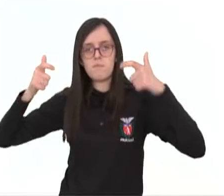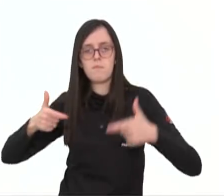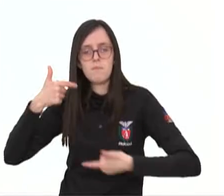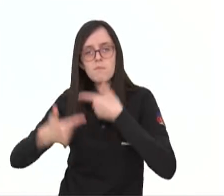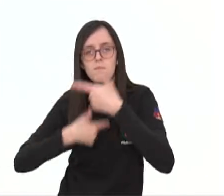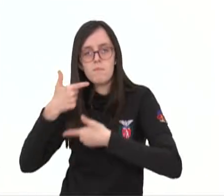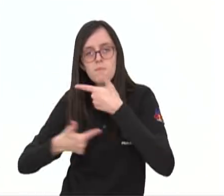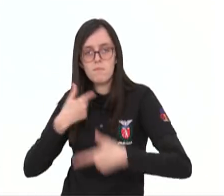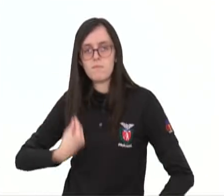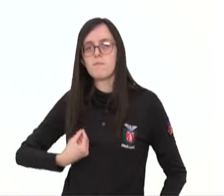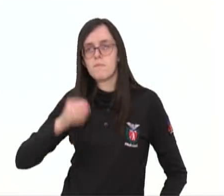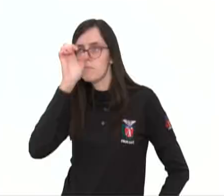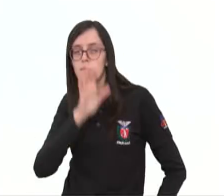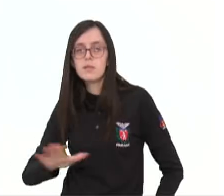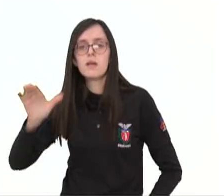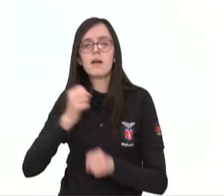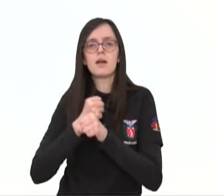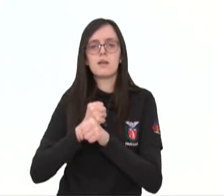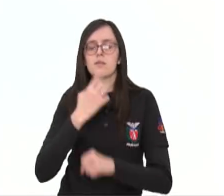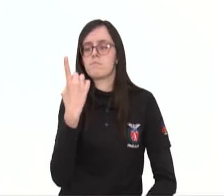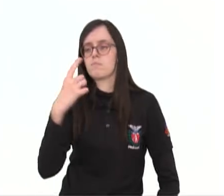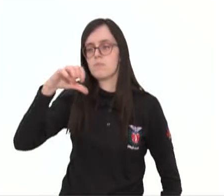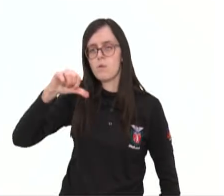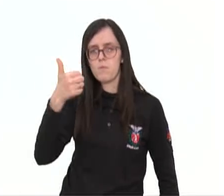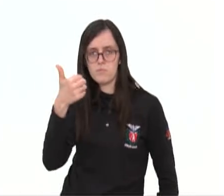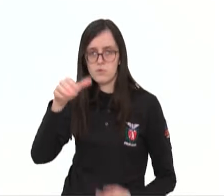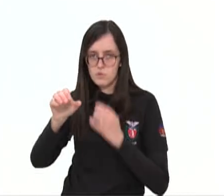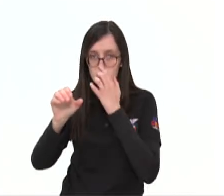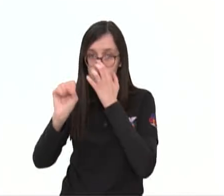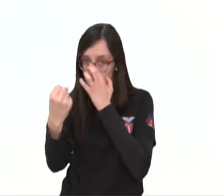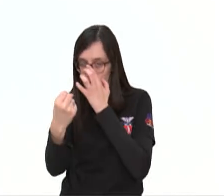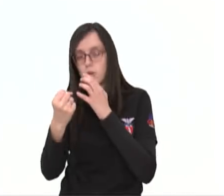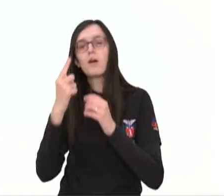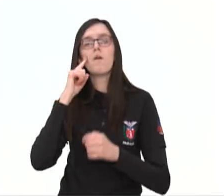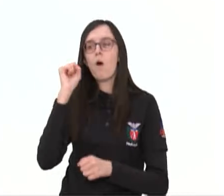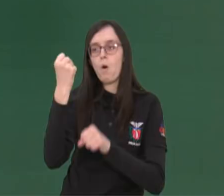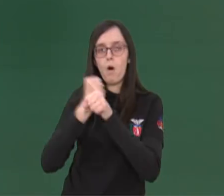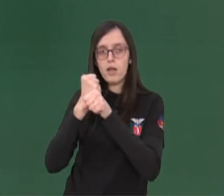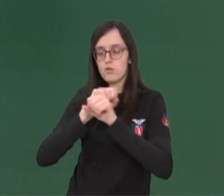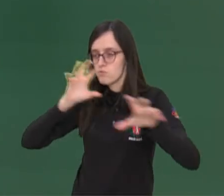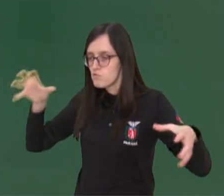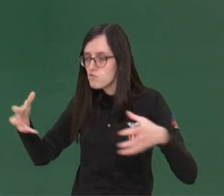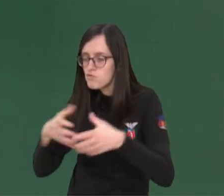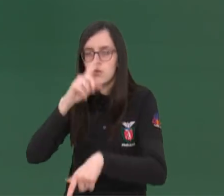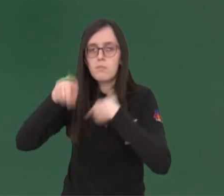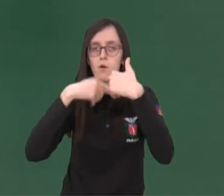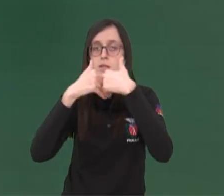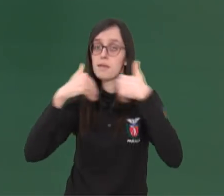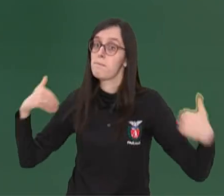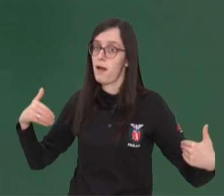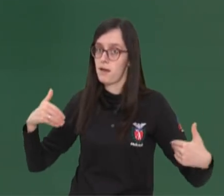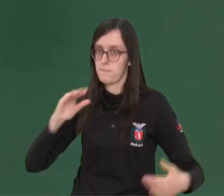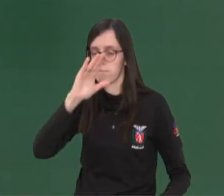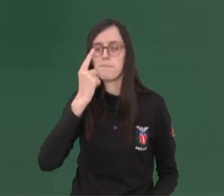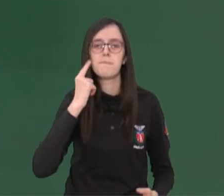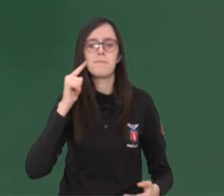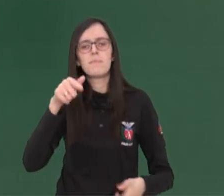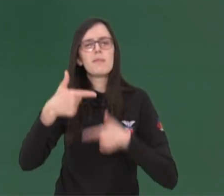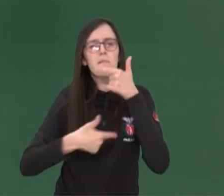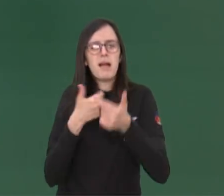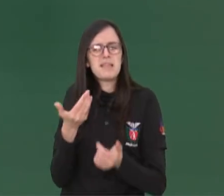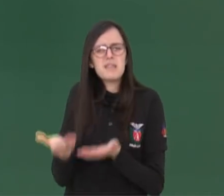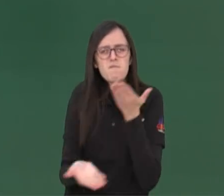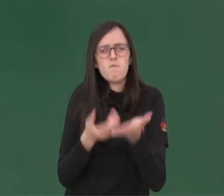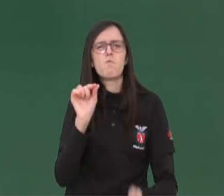de Trabalhadores Nacionais em 1918. Então, durante 8 anos é junto, depois separa-se isso. Esse serviço que está dizendo